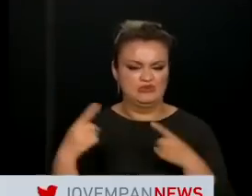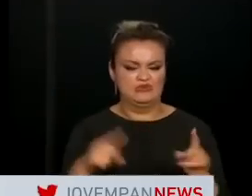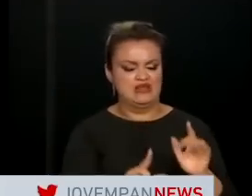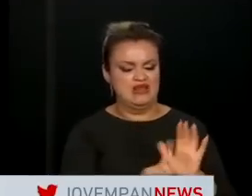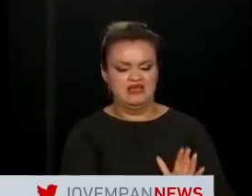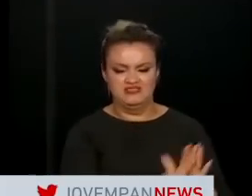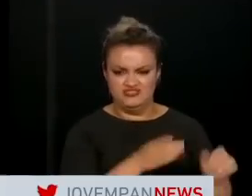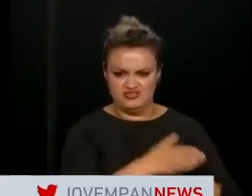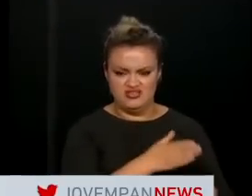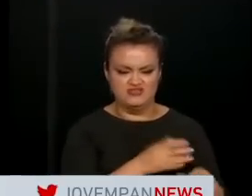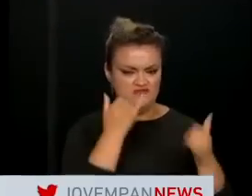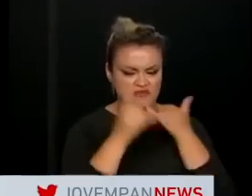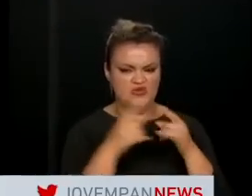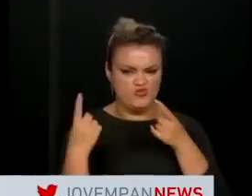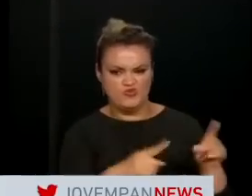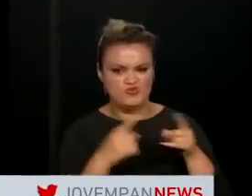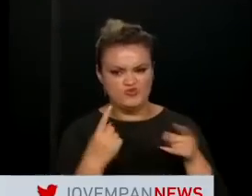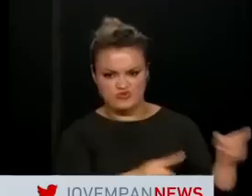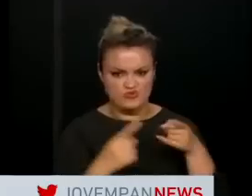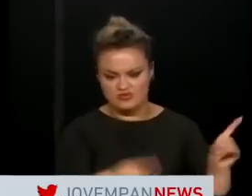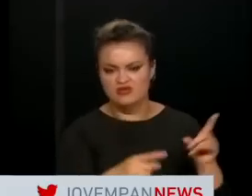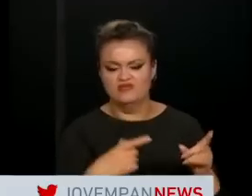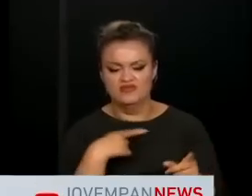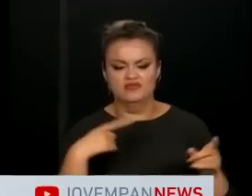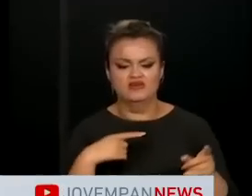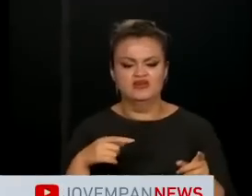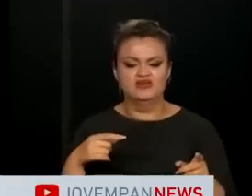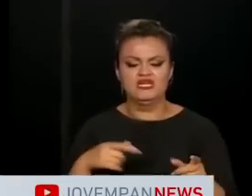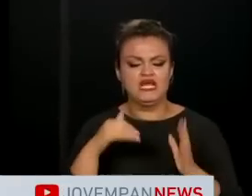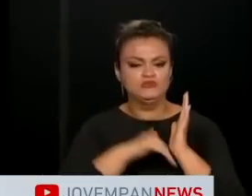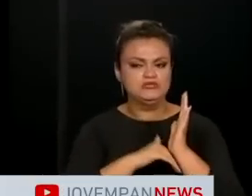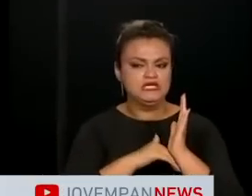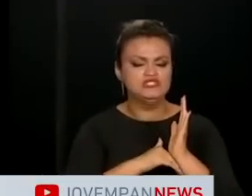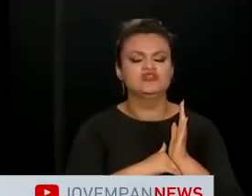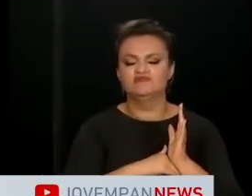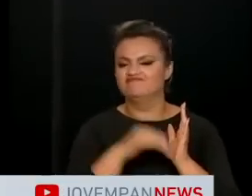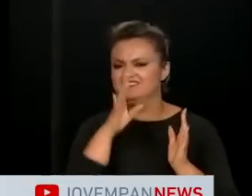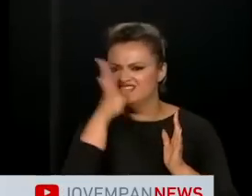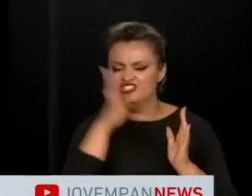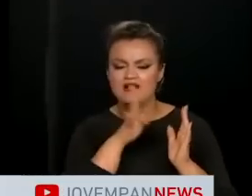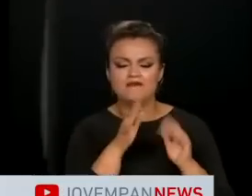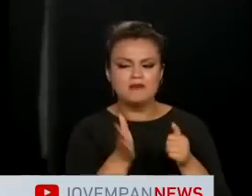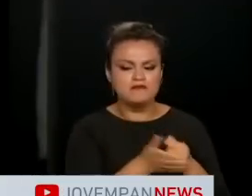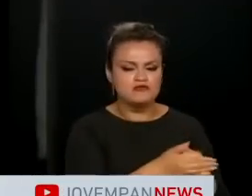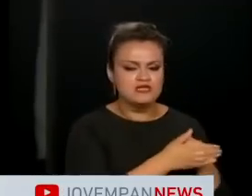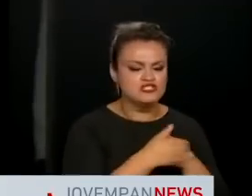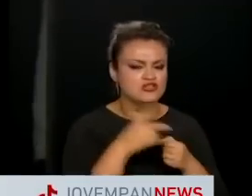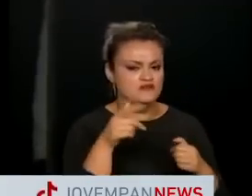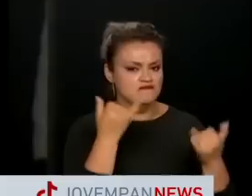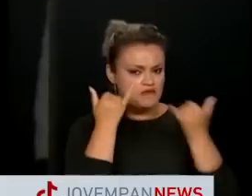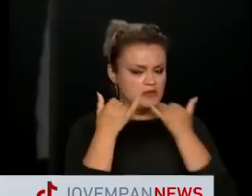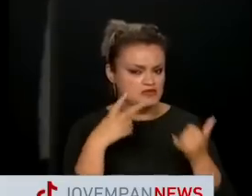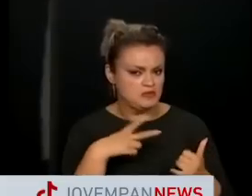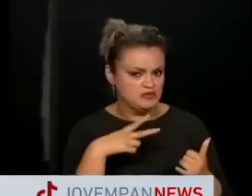acesso à informação, com uso indiscriminado e indevido do sigilo para supostamente proteger dados